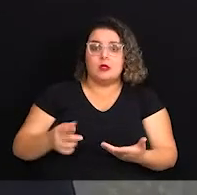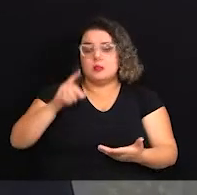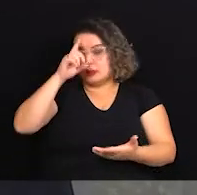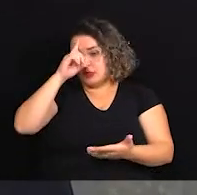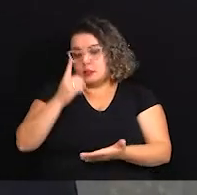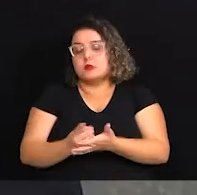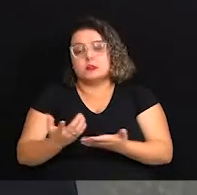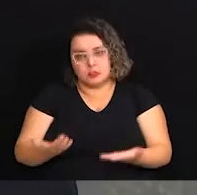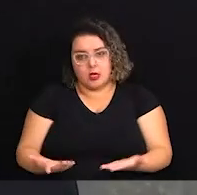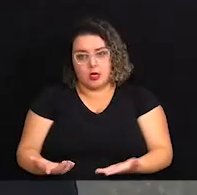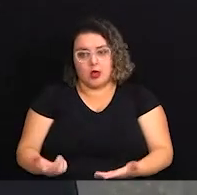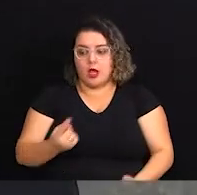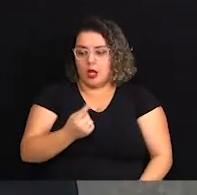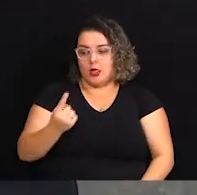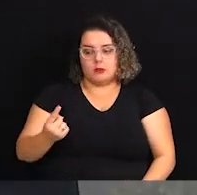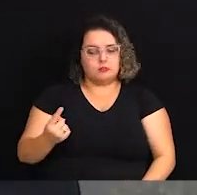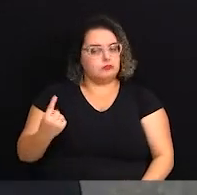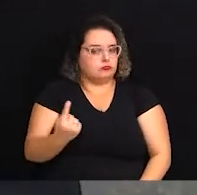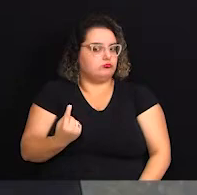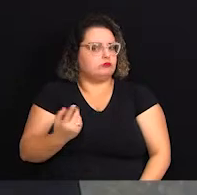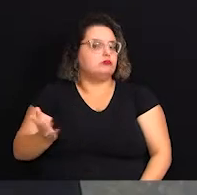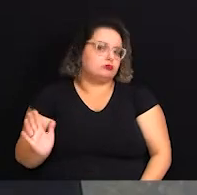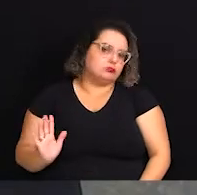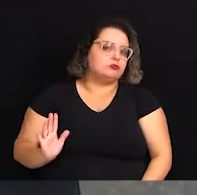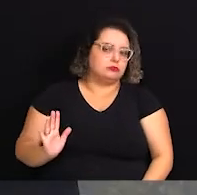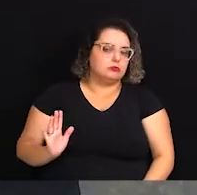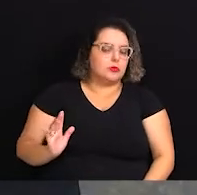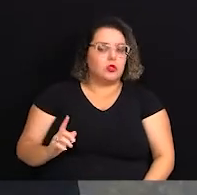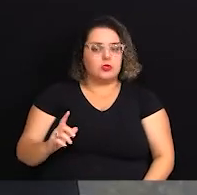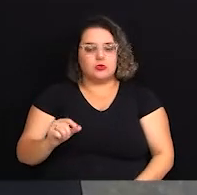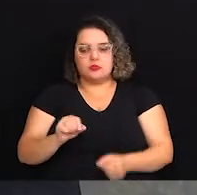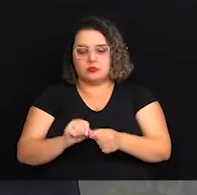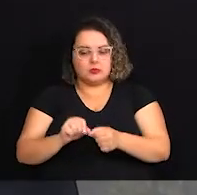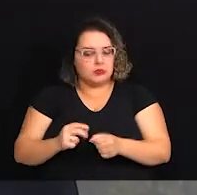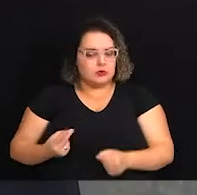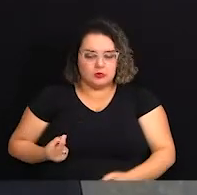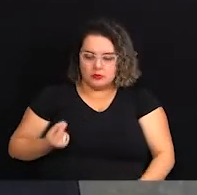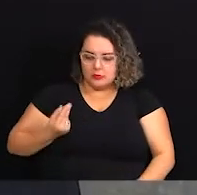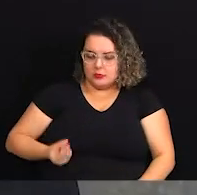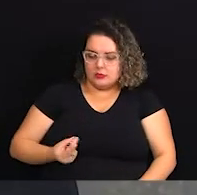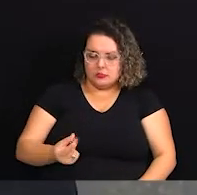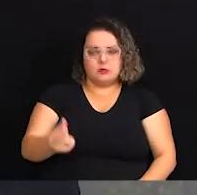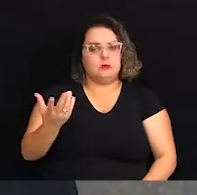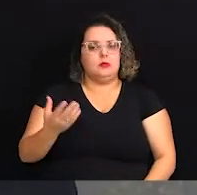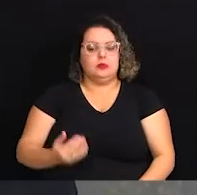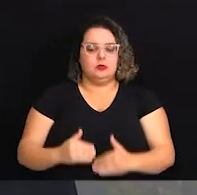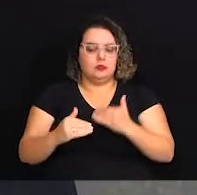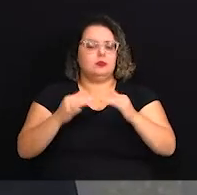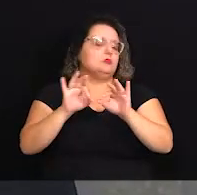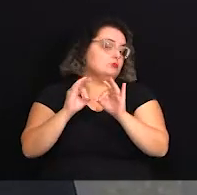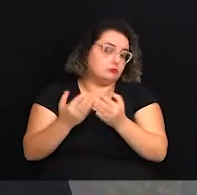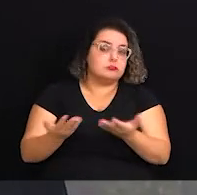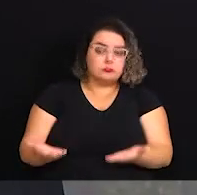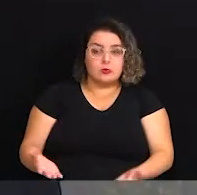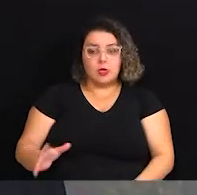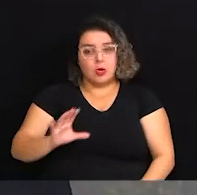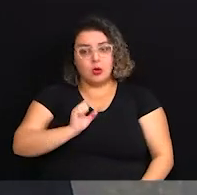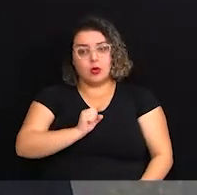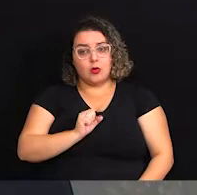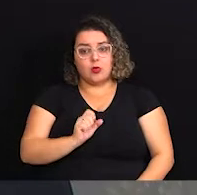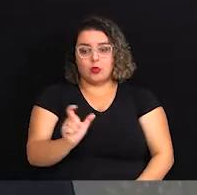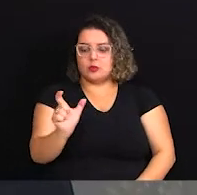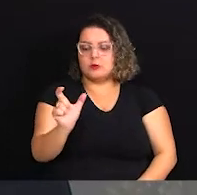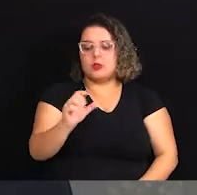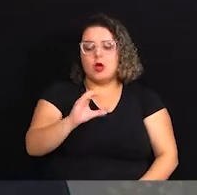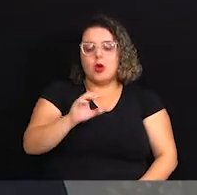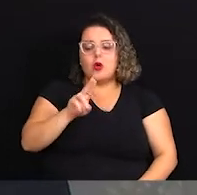então, cada um por si só, de fazer e de tocar a vida, de construir a família. Então, eu gosto muito dessa